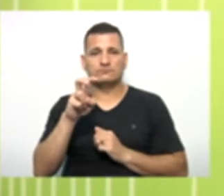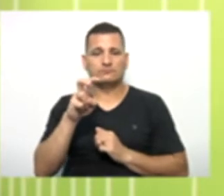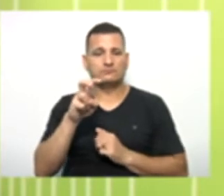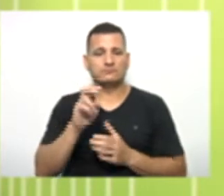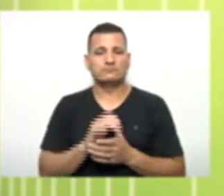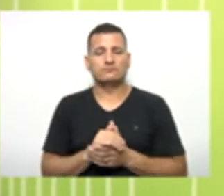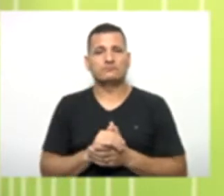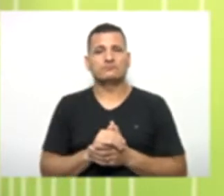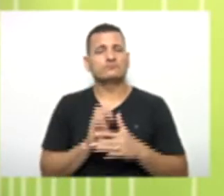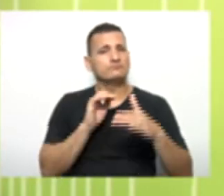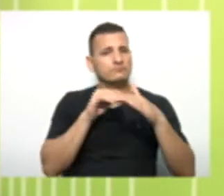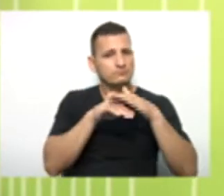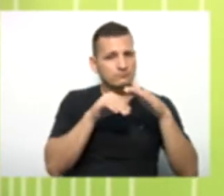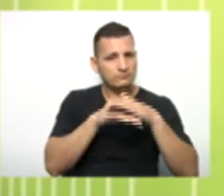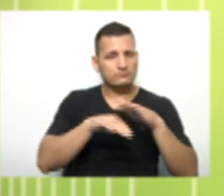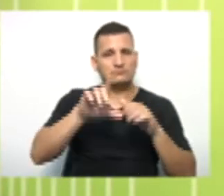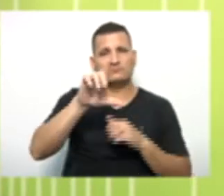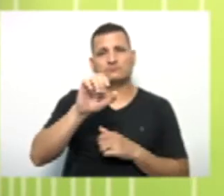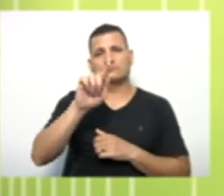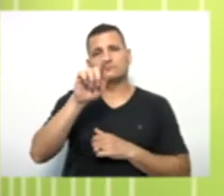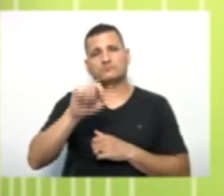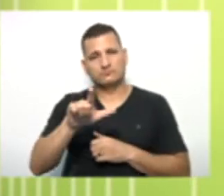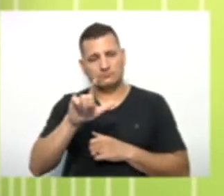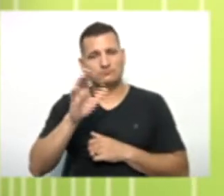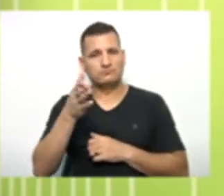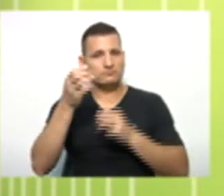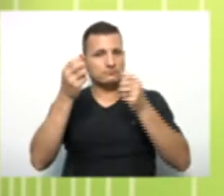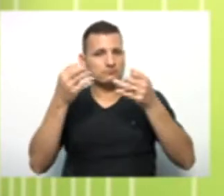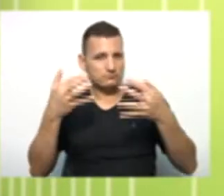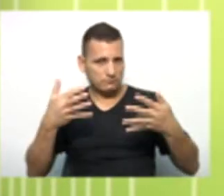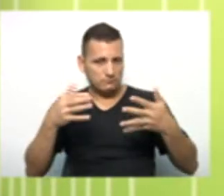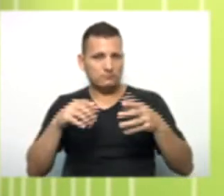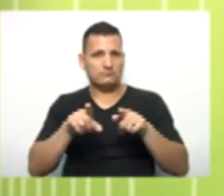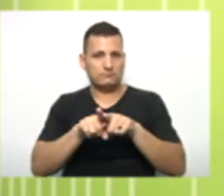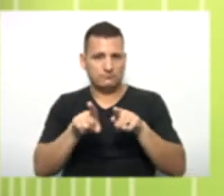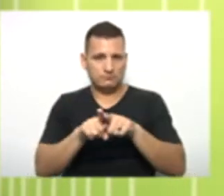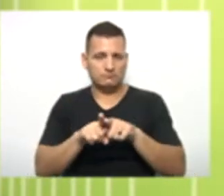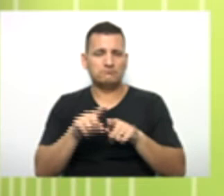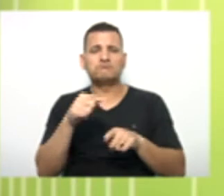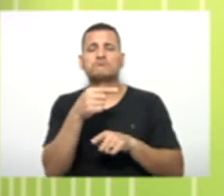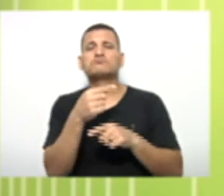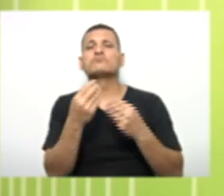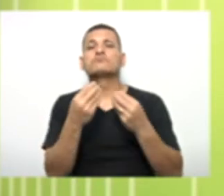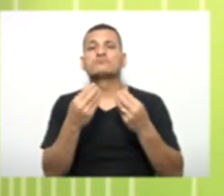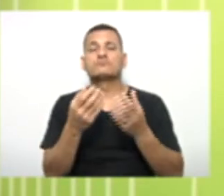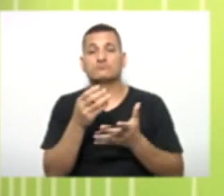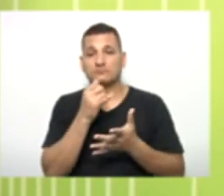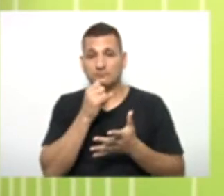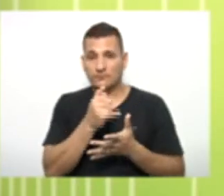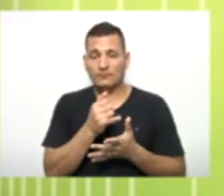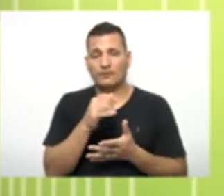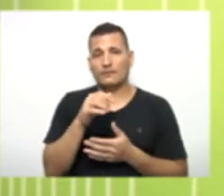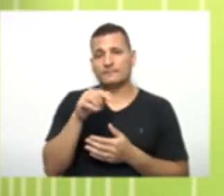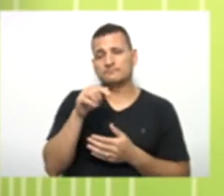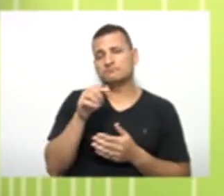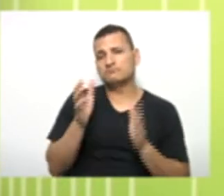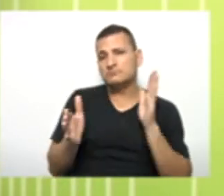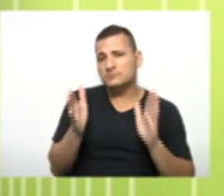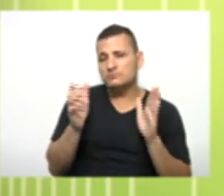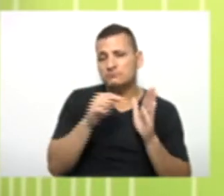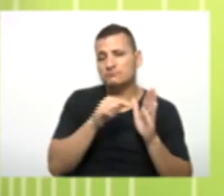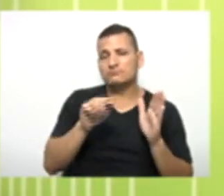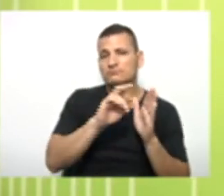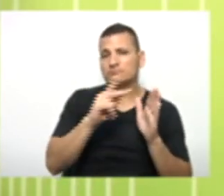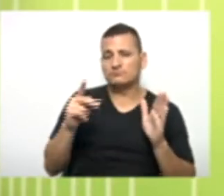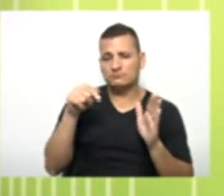também a reserva legal, como foi falado aí, que é para, teve perda em um período, então eles fazem o quê?